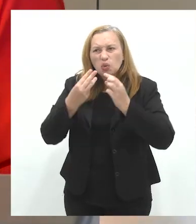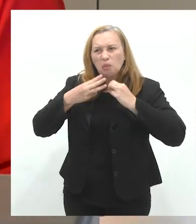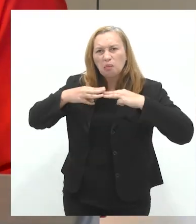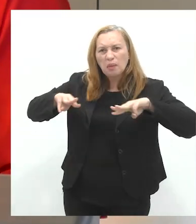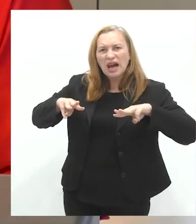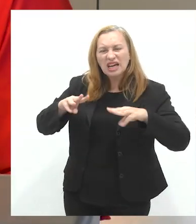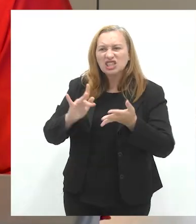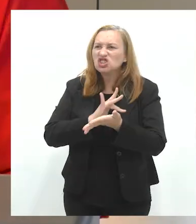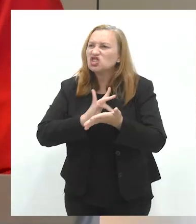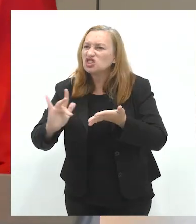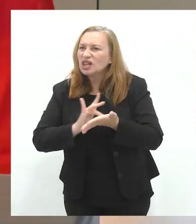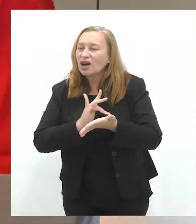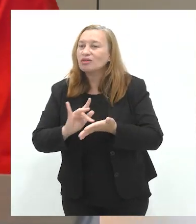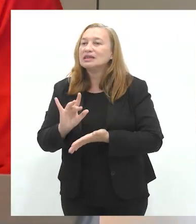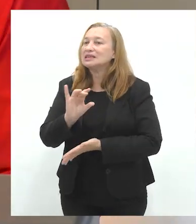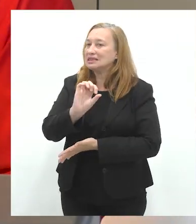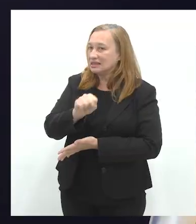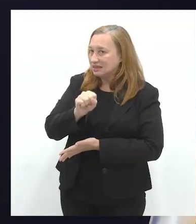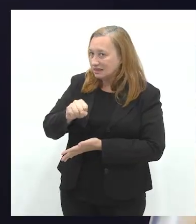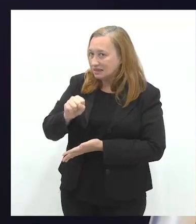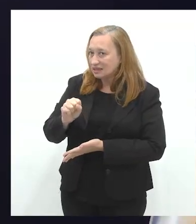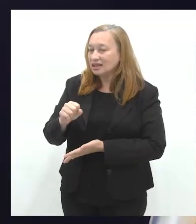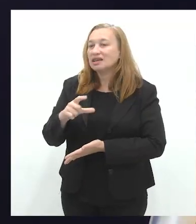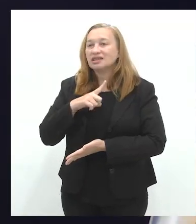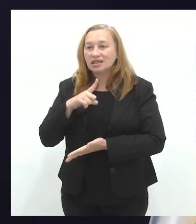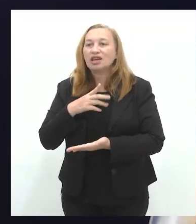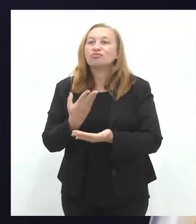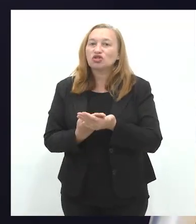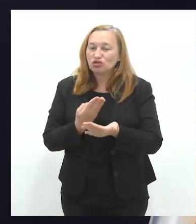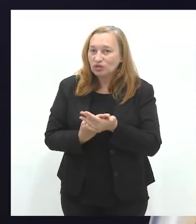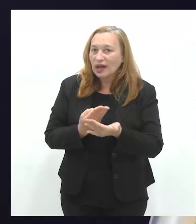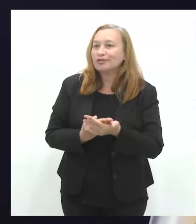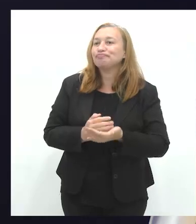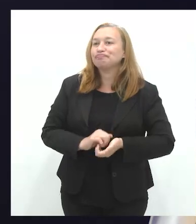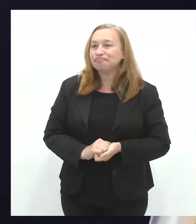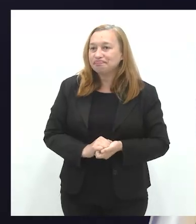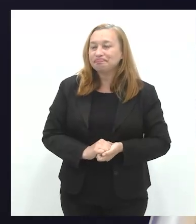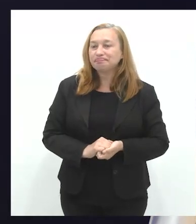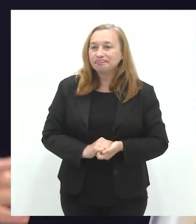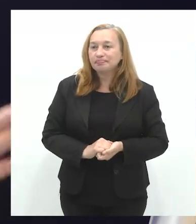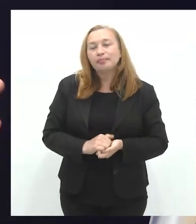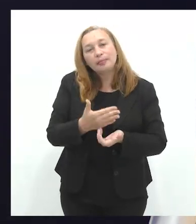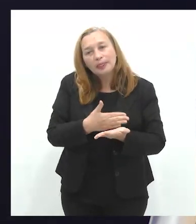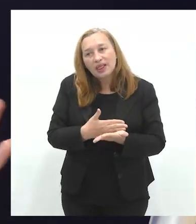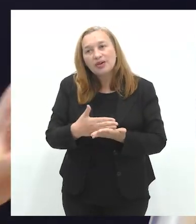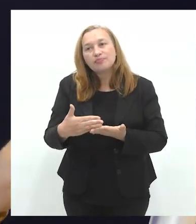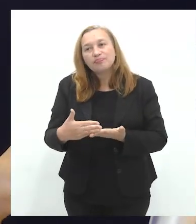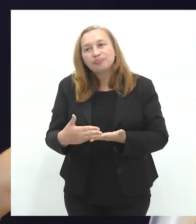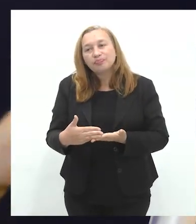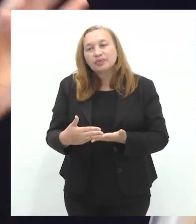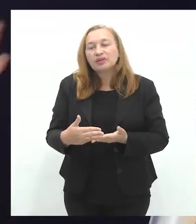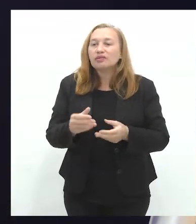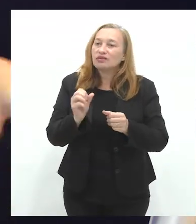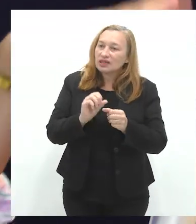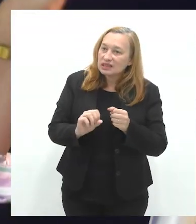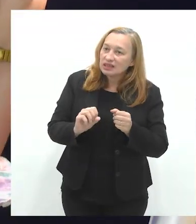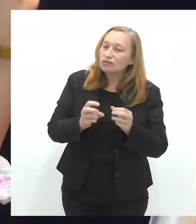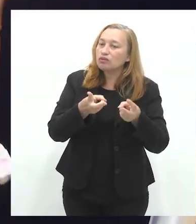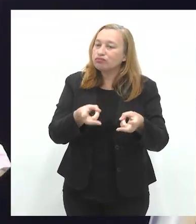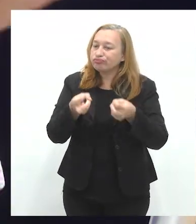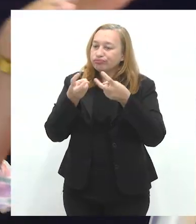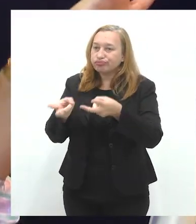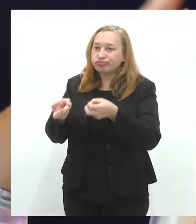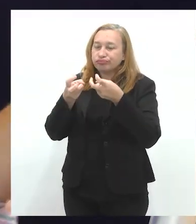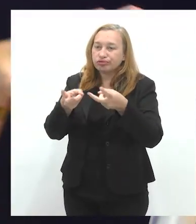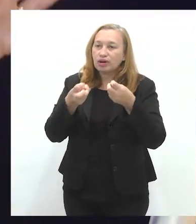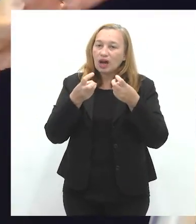Marketing digital, alguma coisa nesse sentido? Sim, sim. Tenho estudado, né? É. No início, eu fui fazendo,